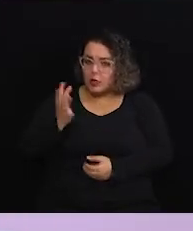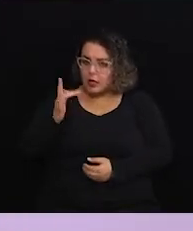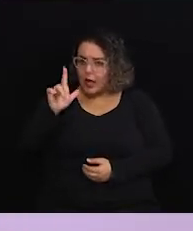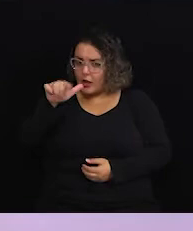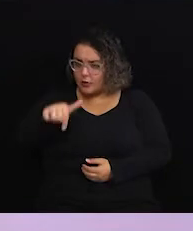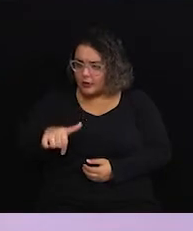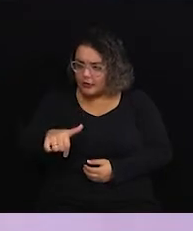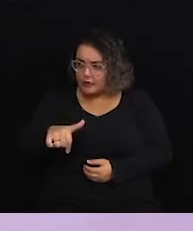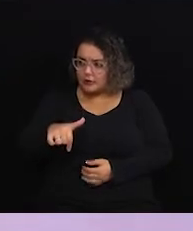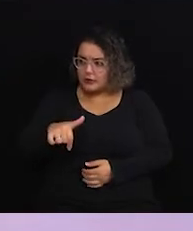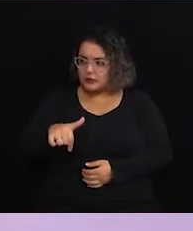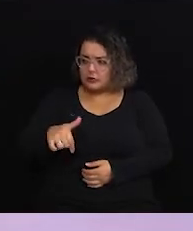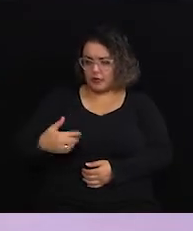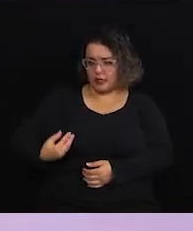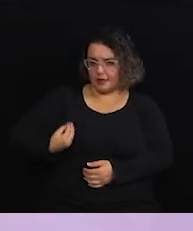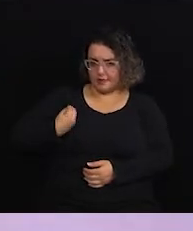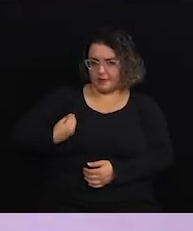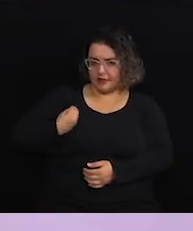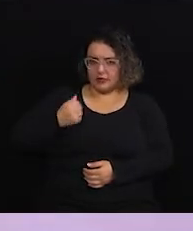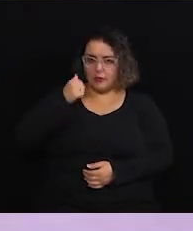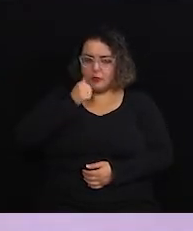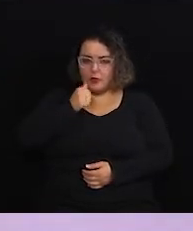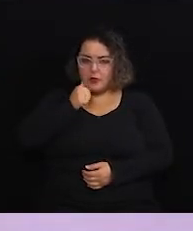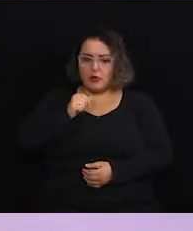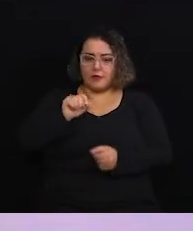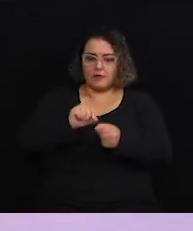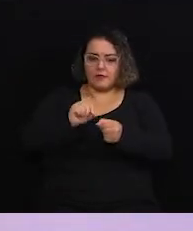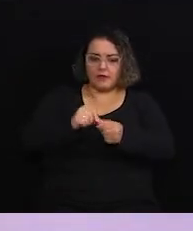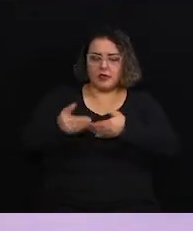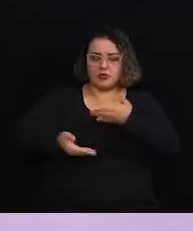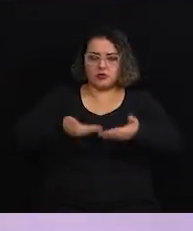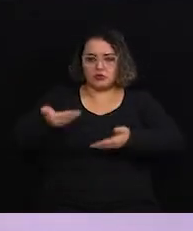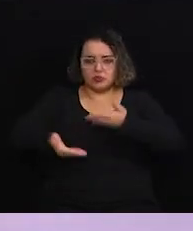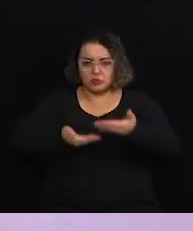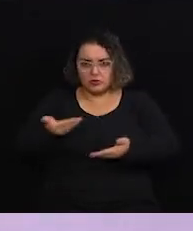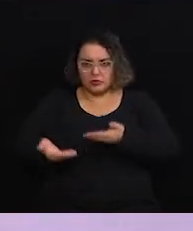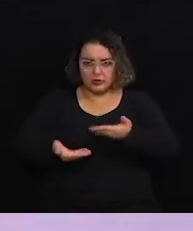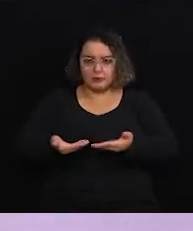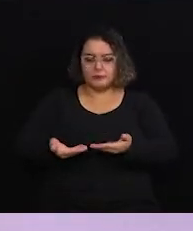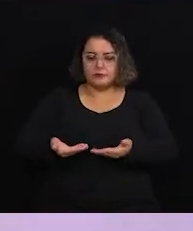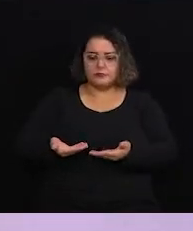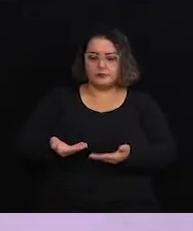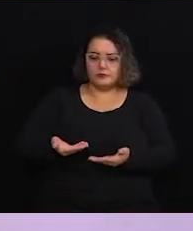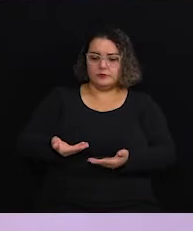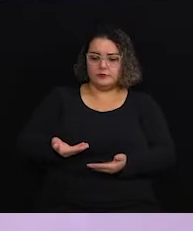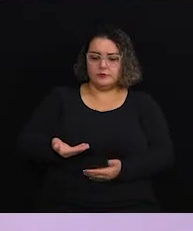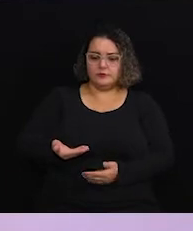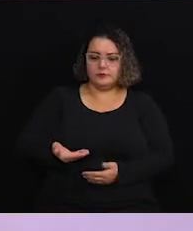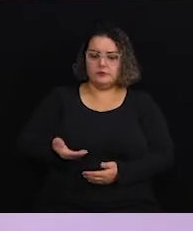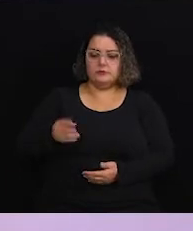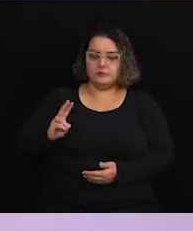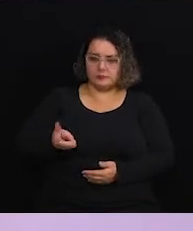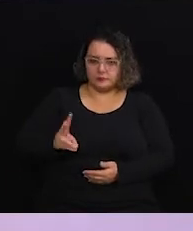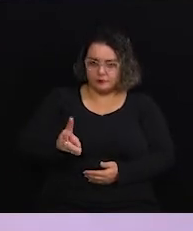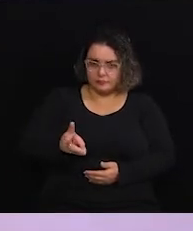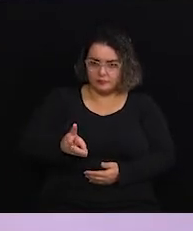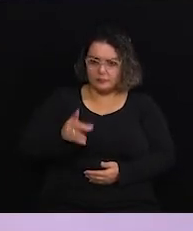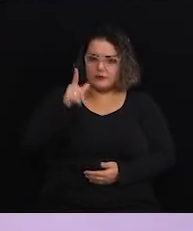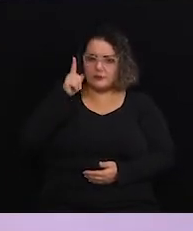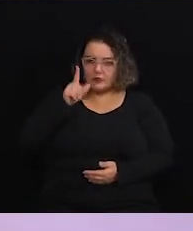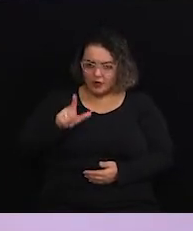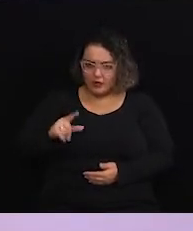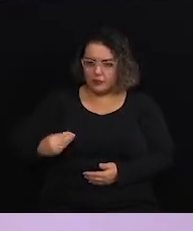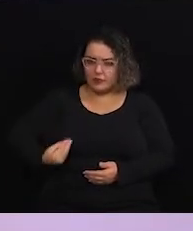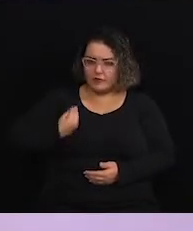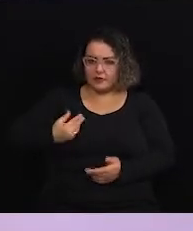funciona depois a vida da mulher? Ela faz o tratamento, a senhora disse, né, tem que ser algo contínuo, ela consegue